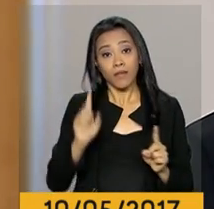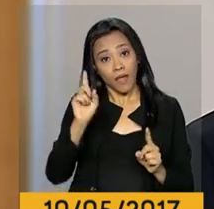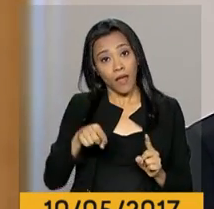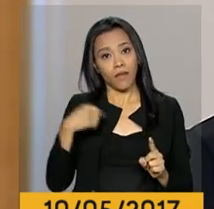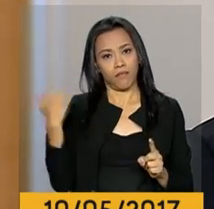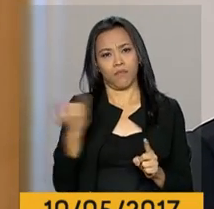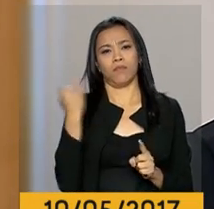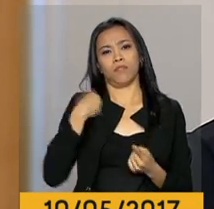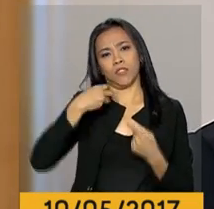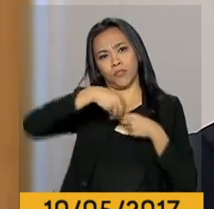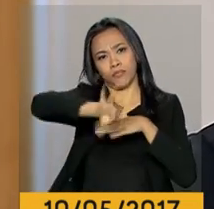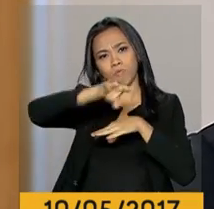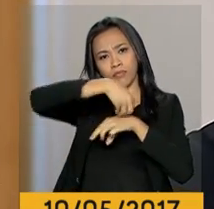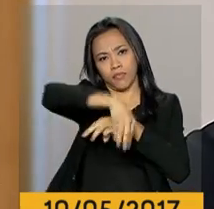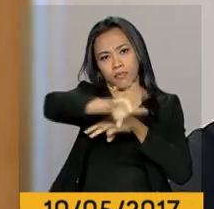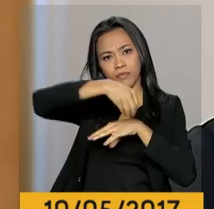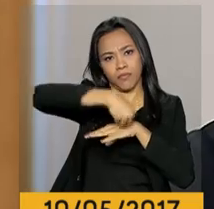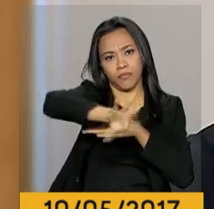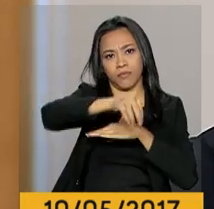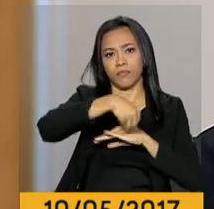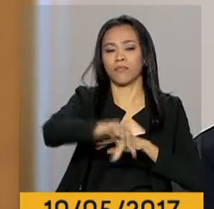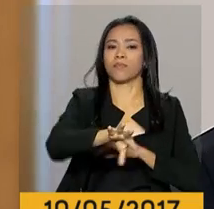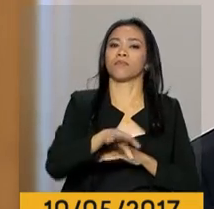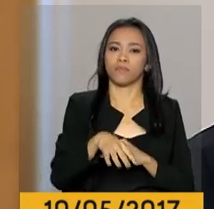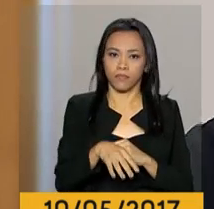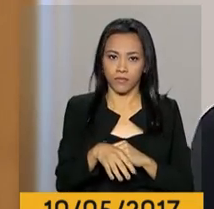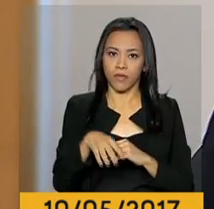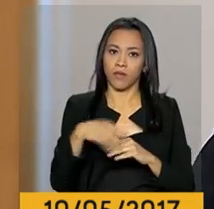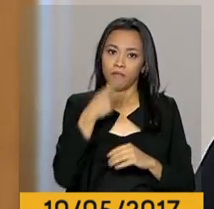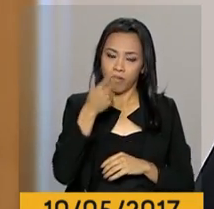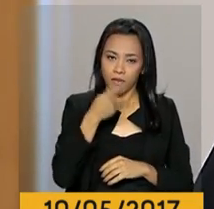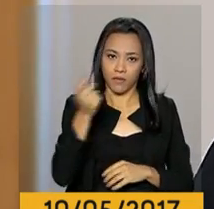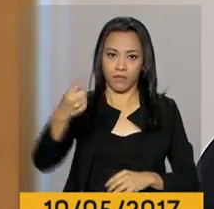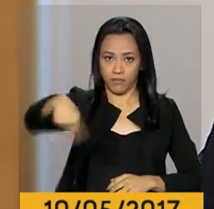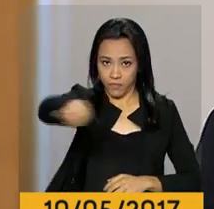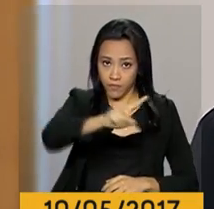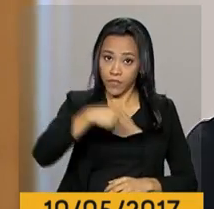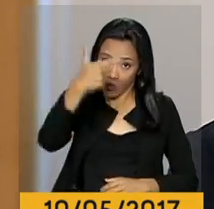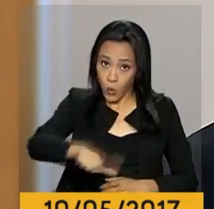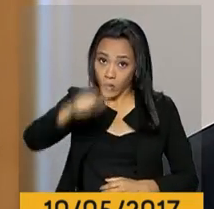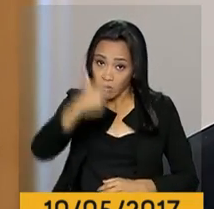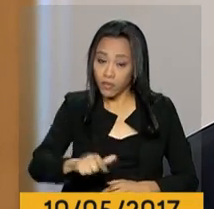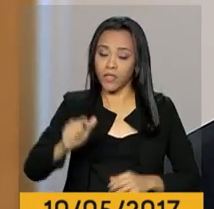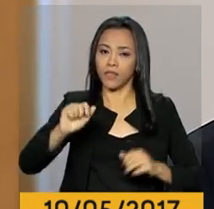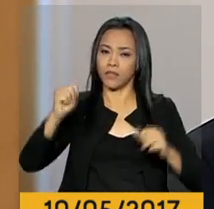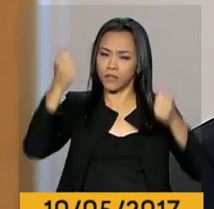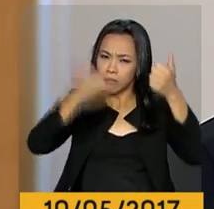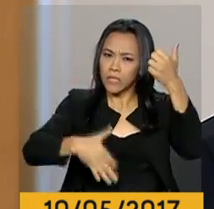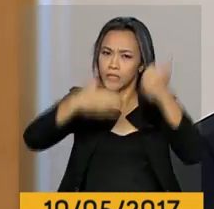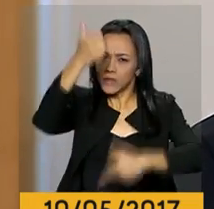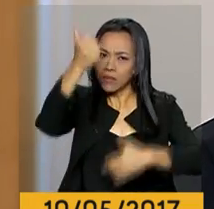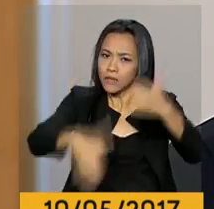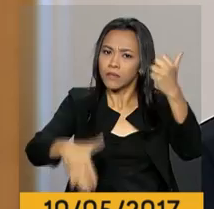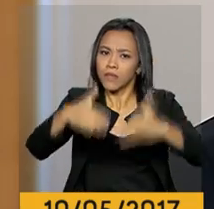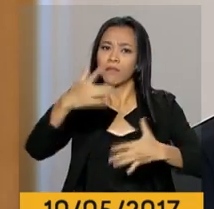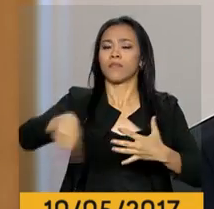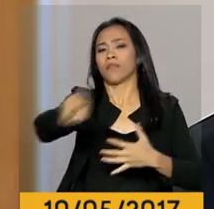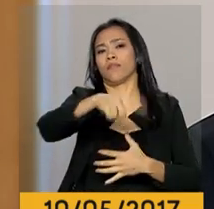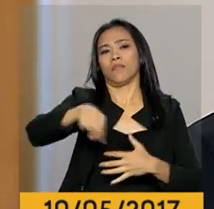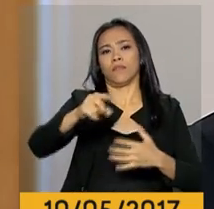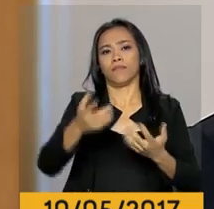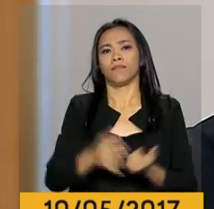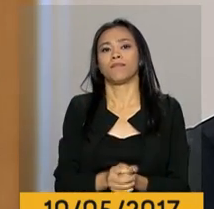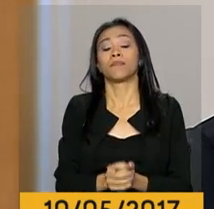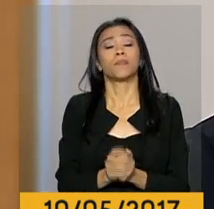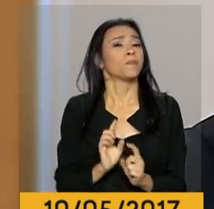natureza é sempre importante afirmar reafirmar repetir enfatizar enaltecer ressaltar não